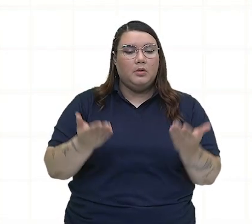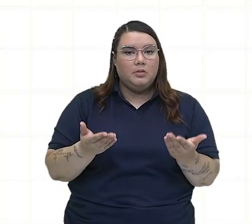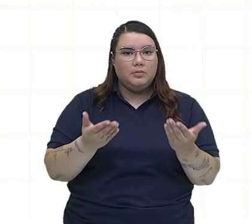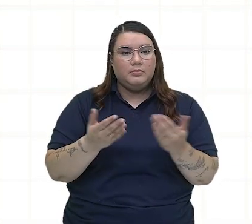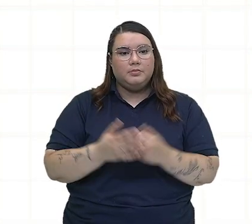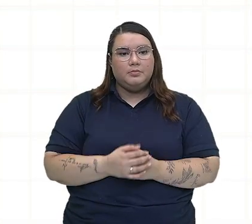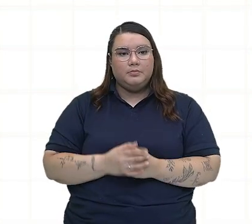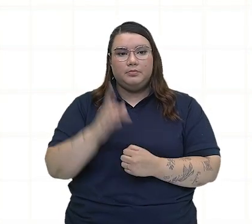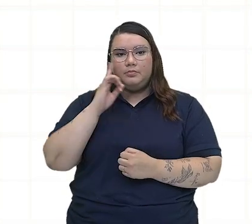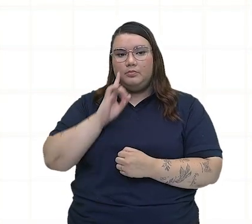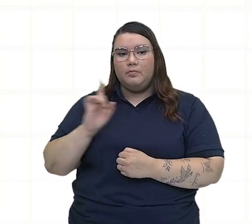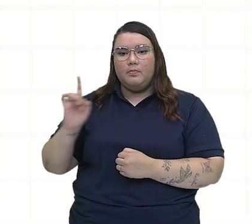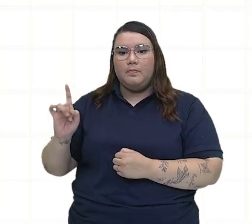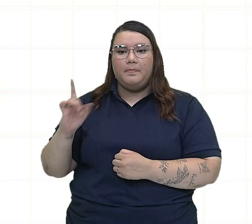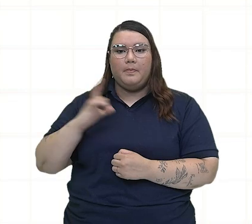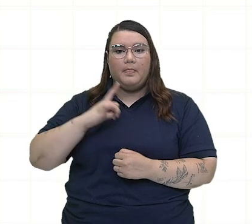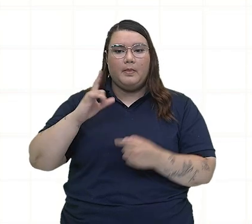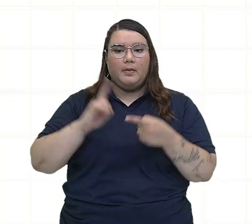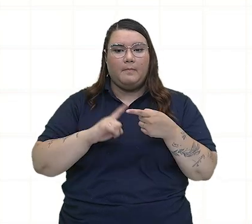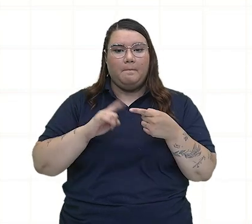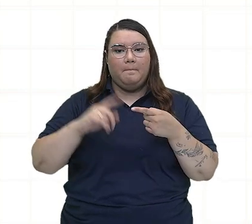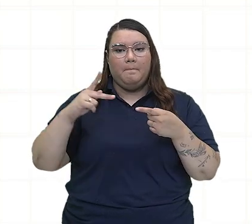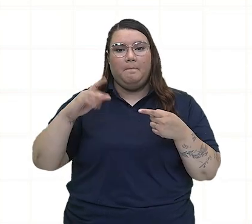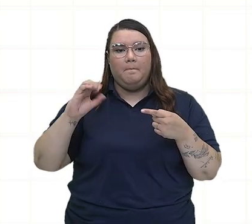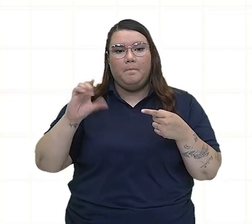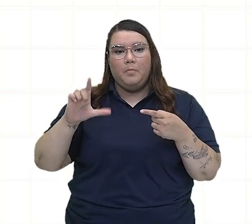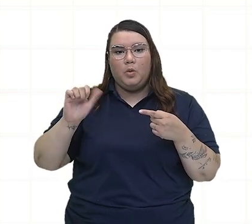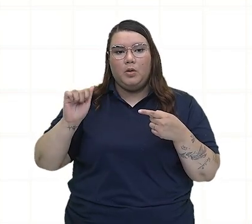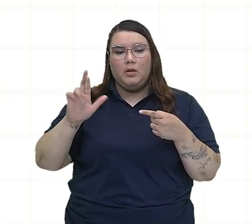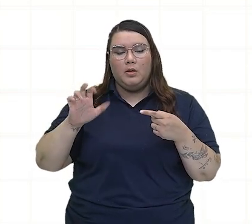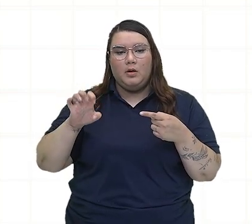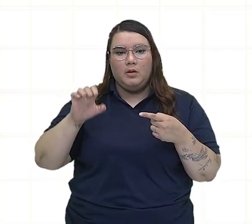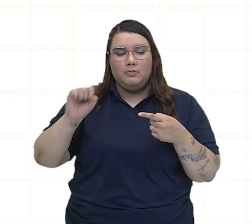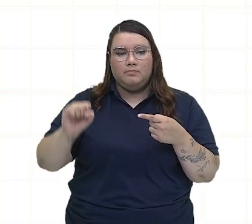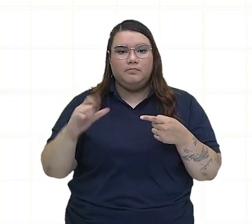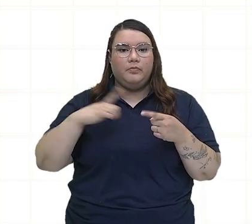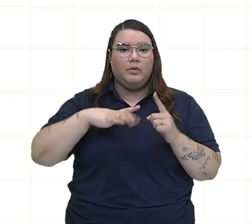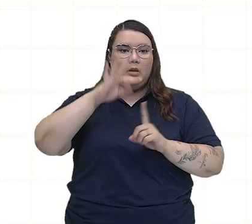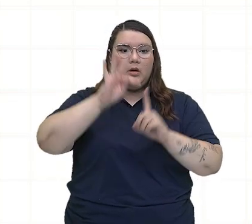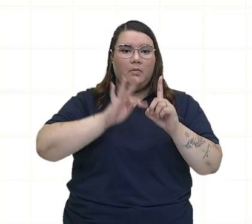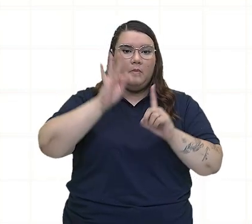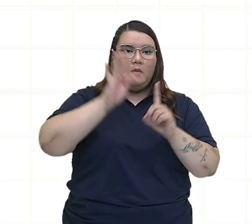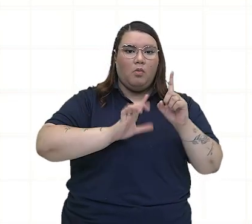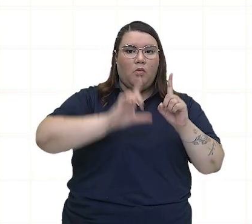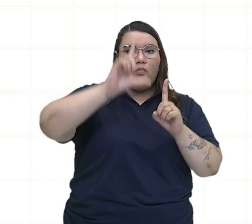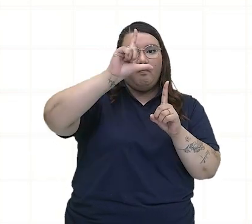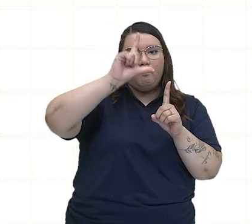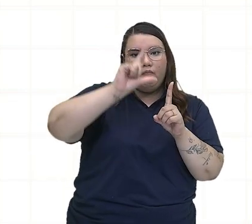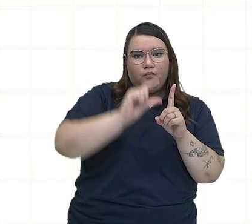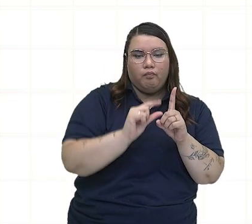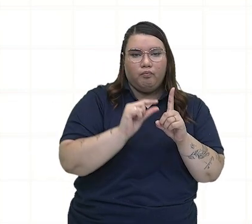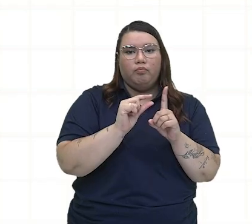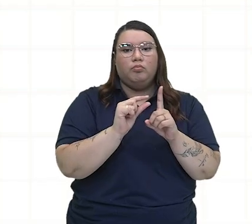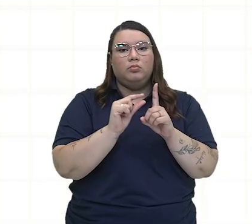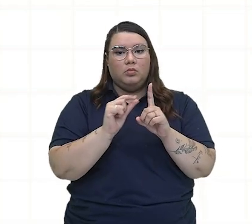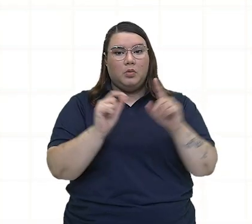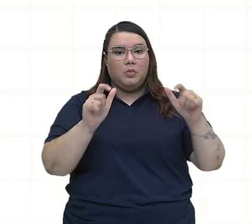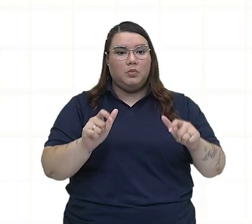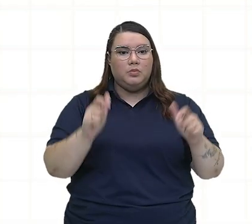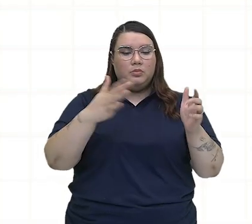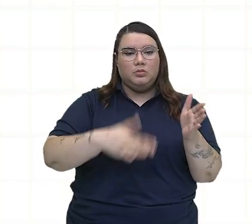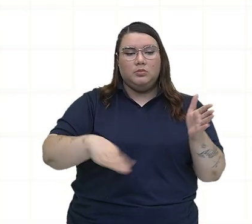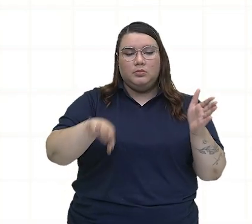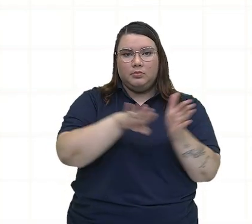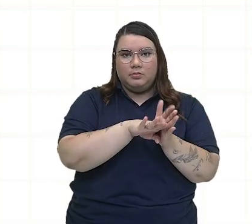quanto à sua origem. A gente tem as massas de ar polares, que fazem cair, né, a temperatura